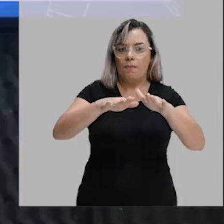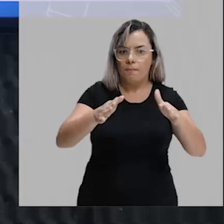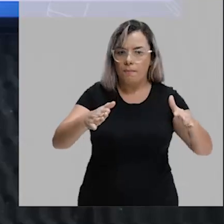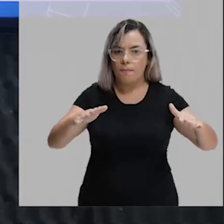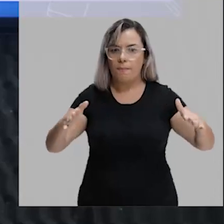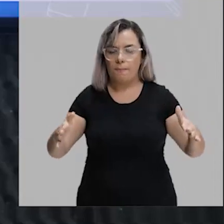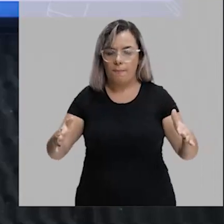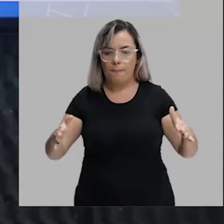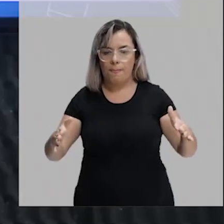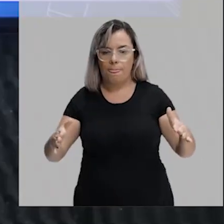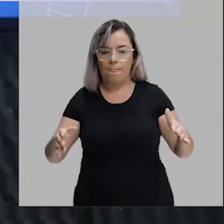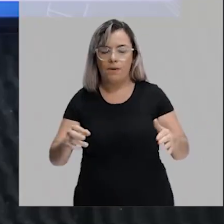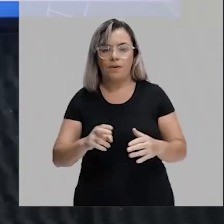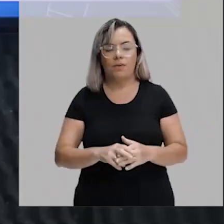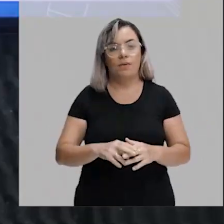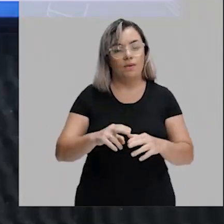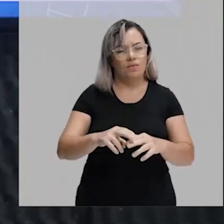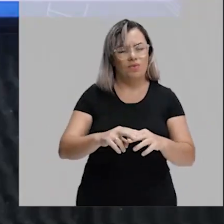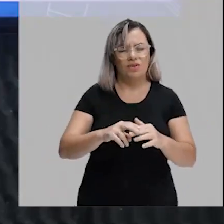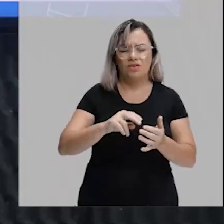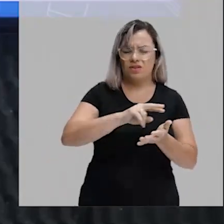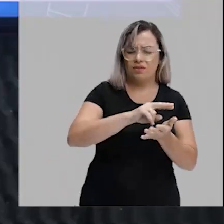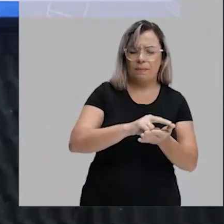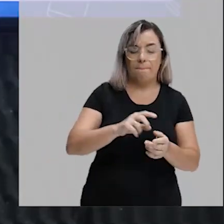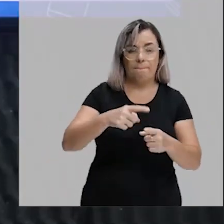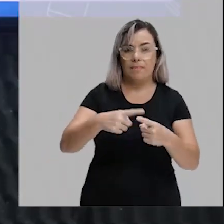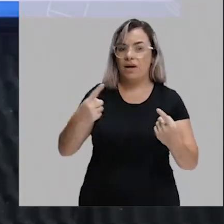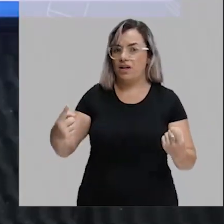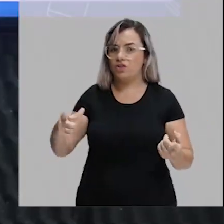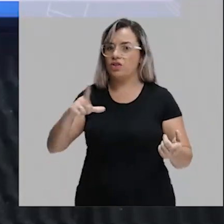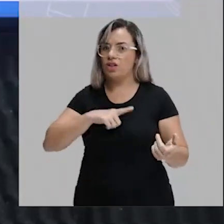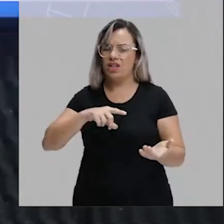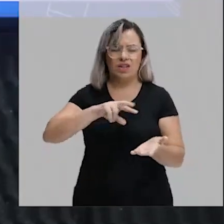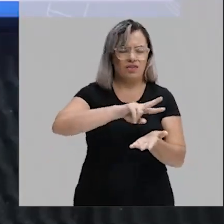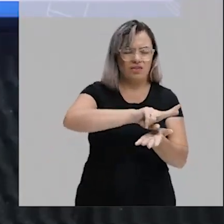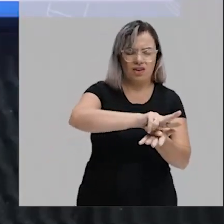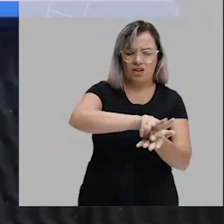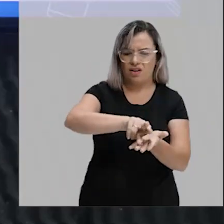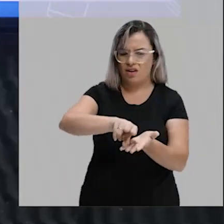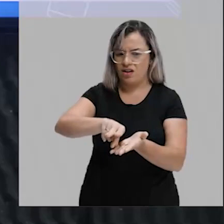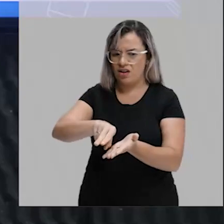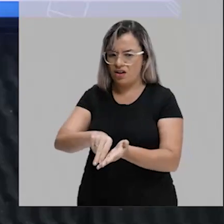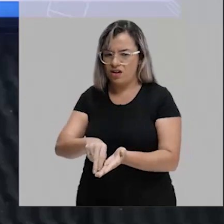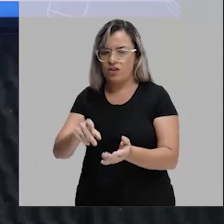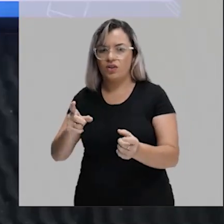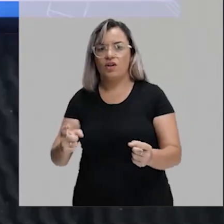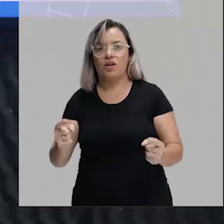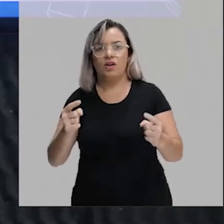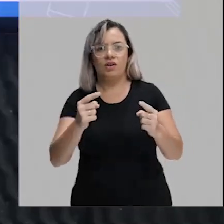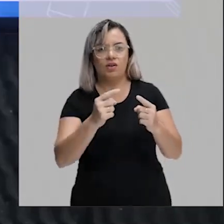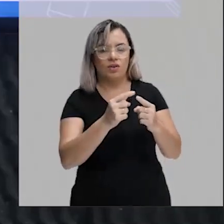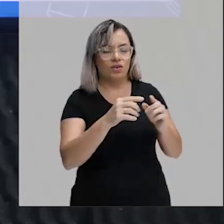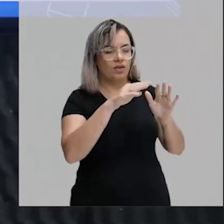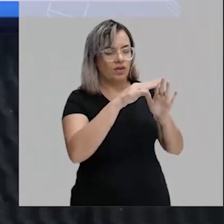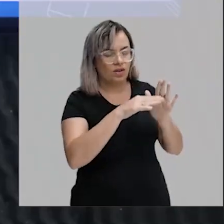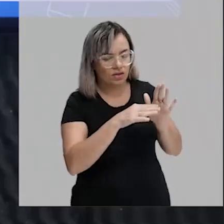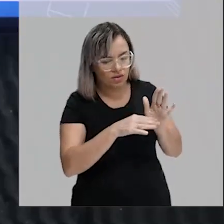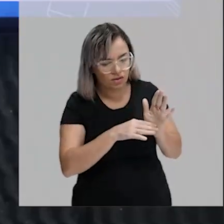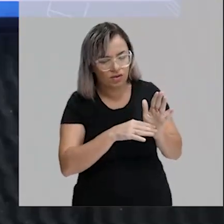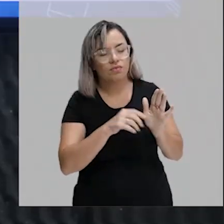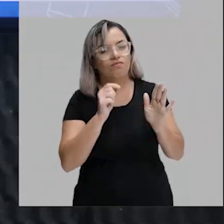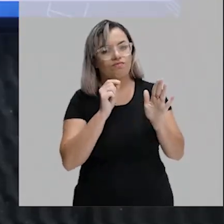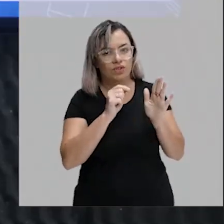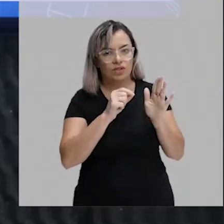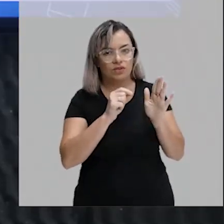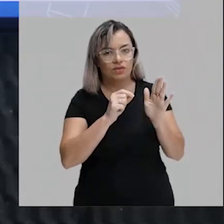navegações. É evidente que existem outros fatores que também vão contribuir para o pioneirismo